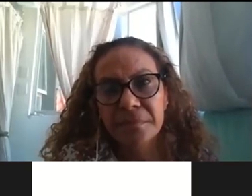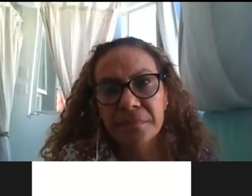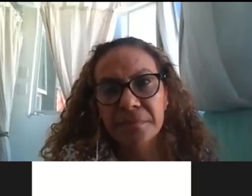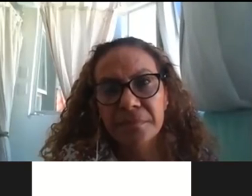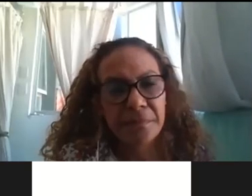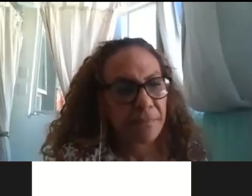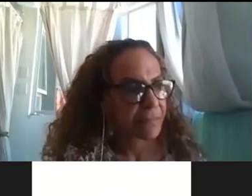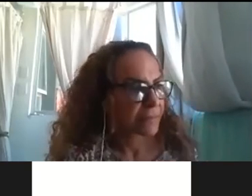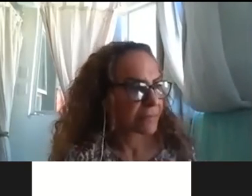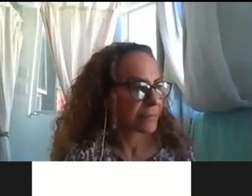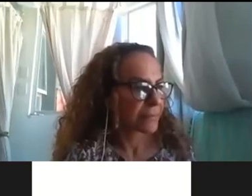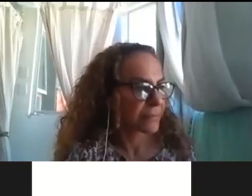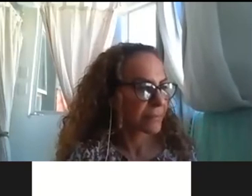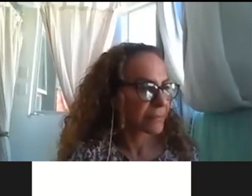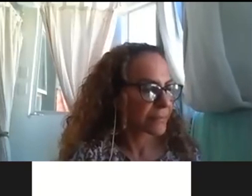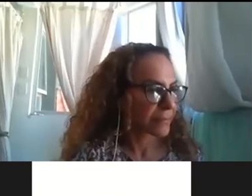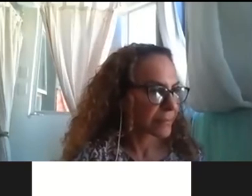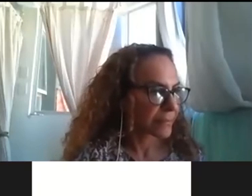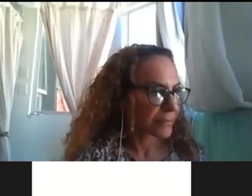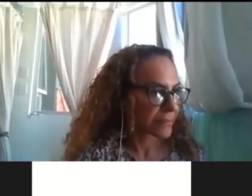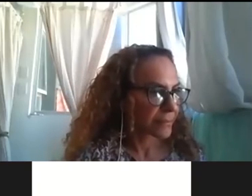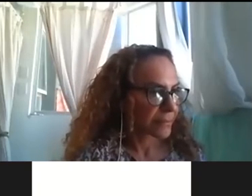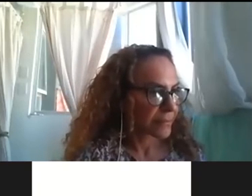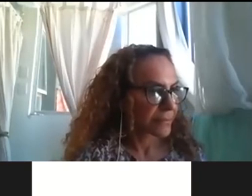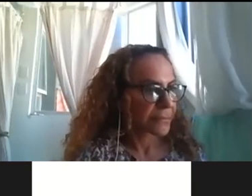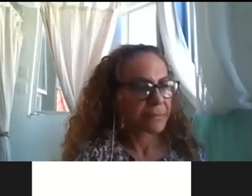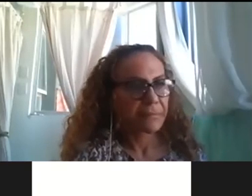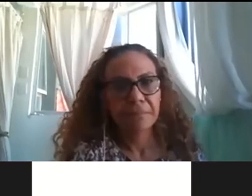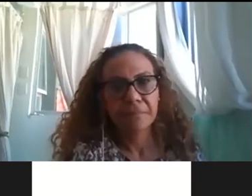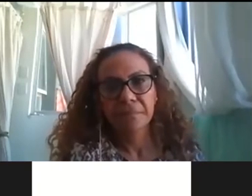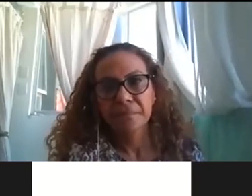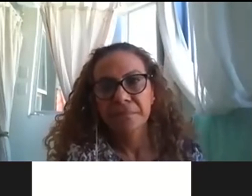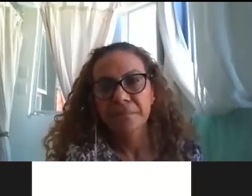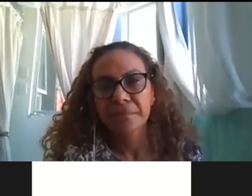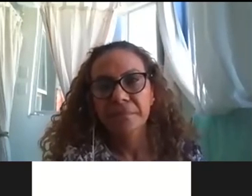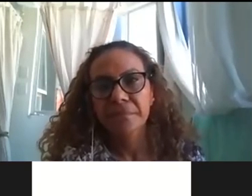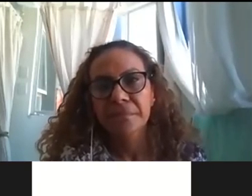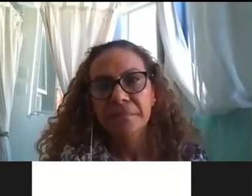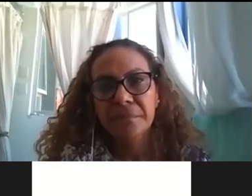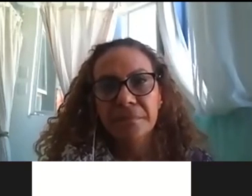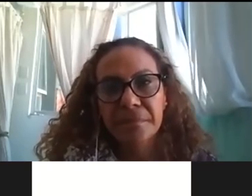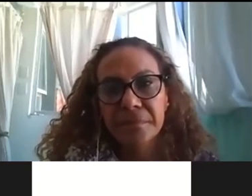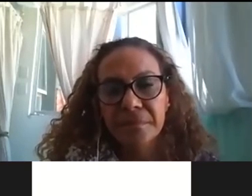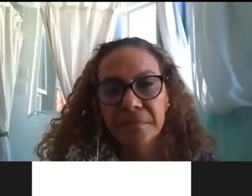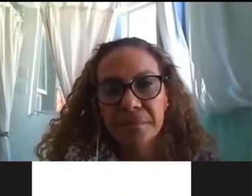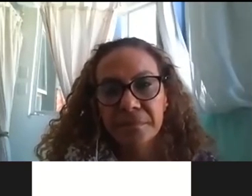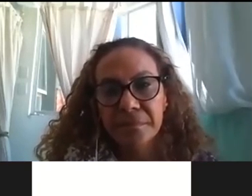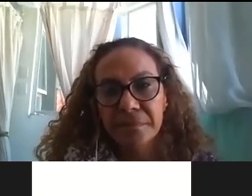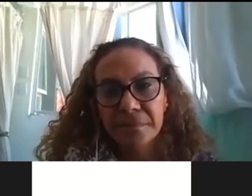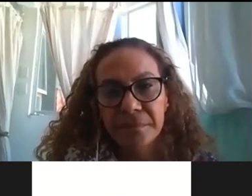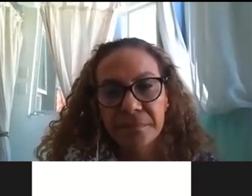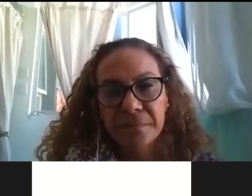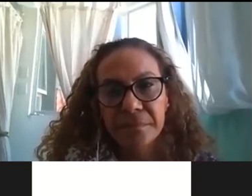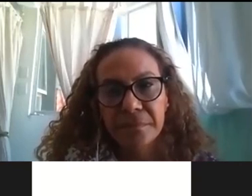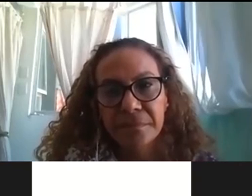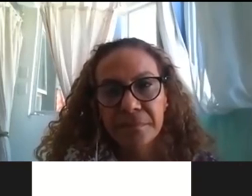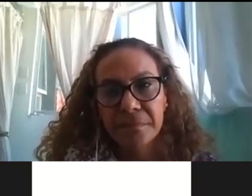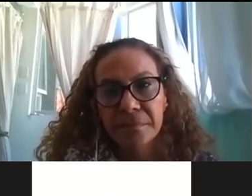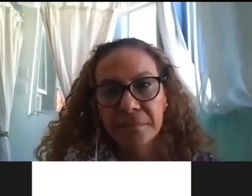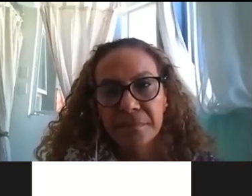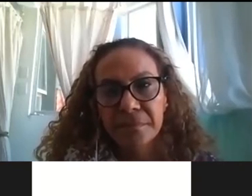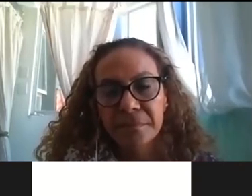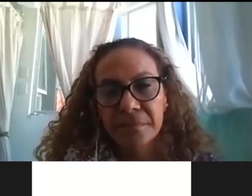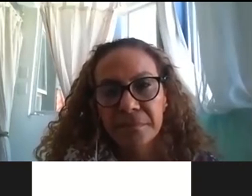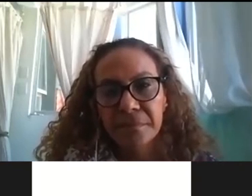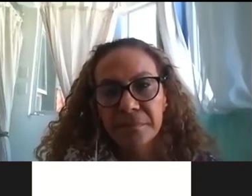mesmo toda vez que a gente falava, né? Tipo assim, era uma forma de ir firmando na cabeça. Eu ouvia da Tereza, né? No caso da